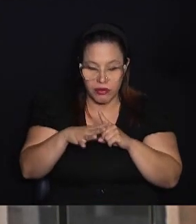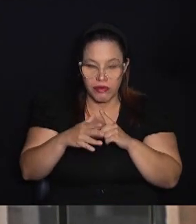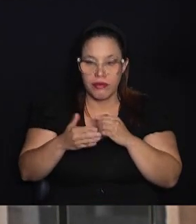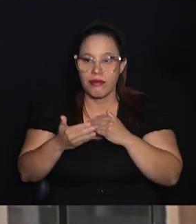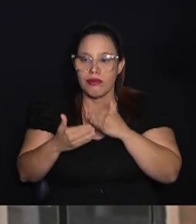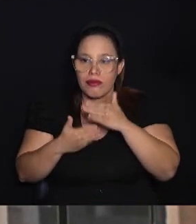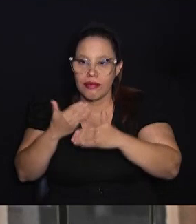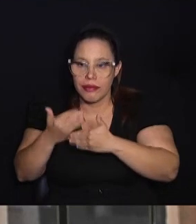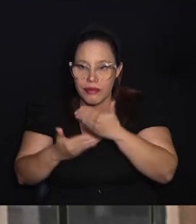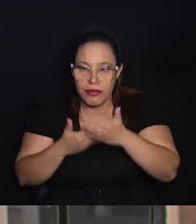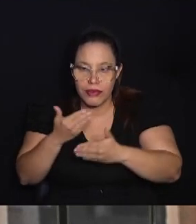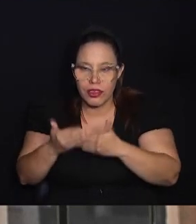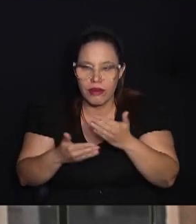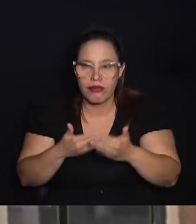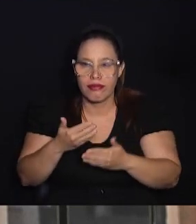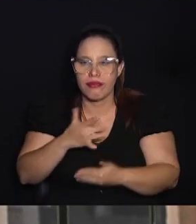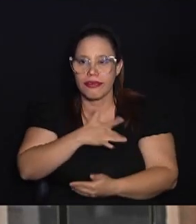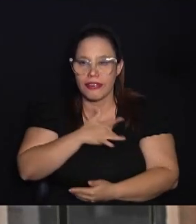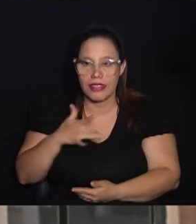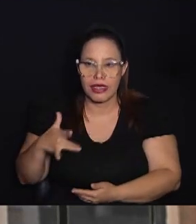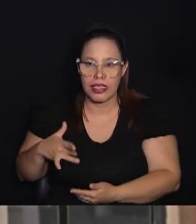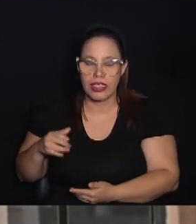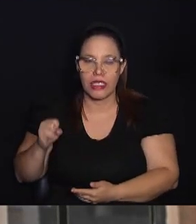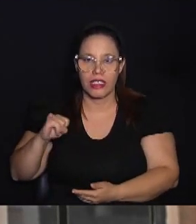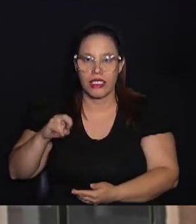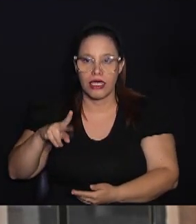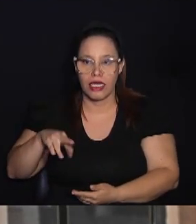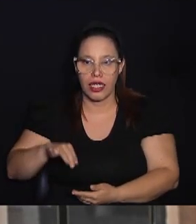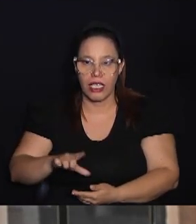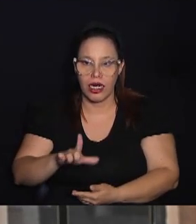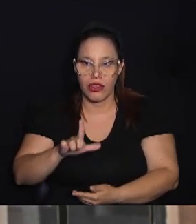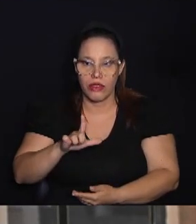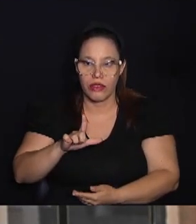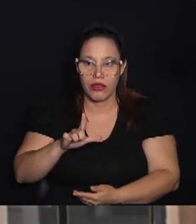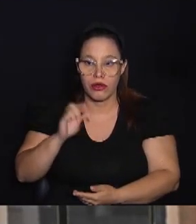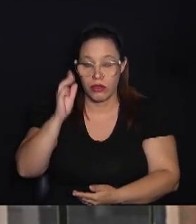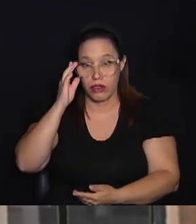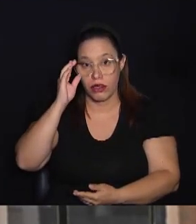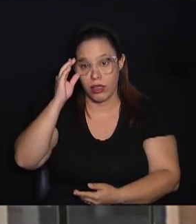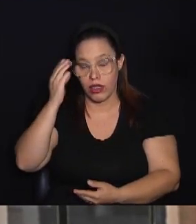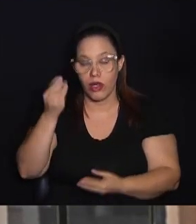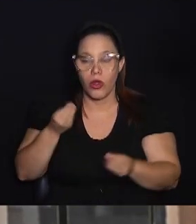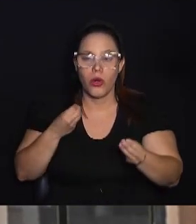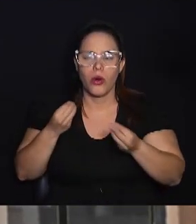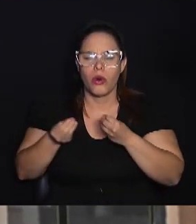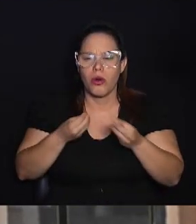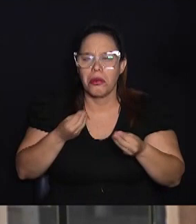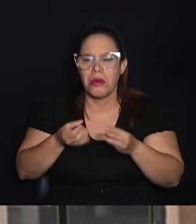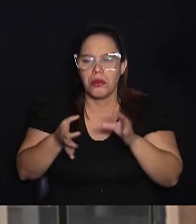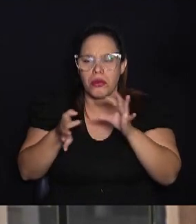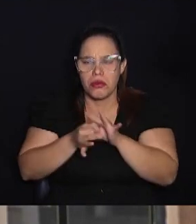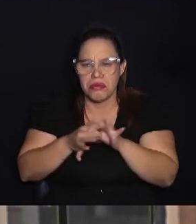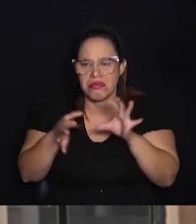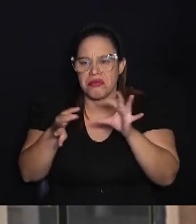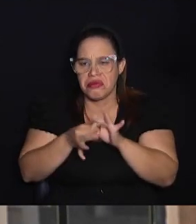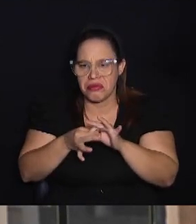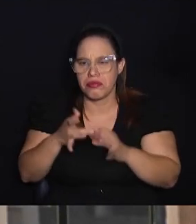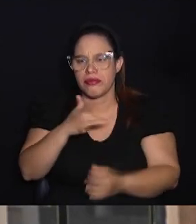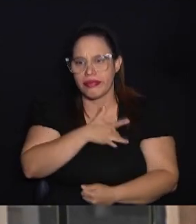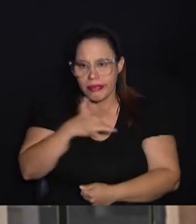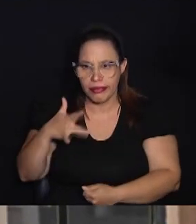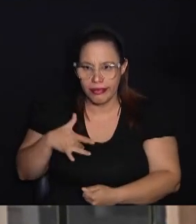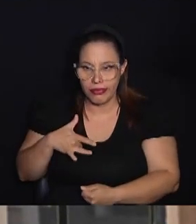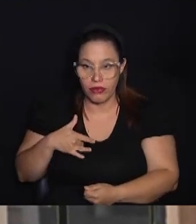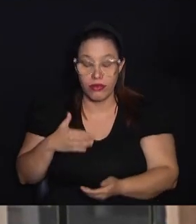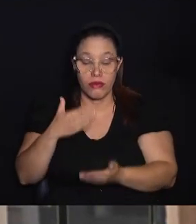fundamentos da Saúde integral seus benefícios e como integrar essa saúde na nossa